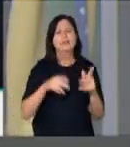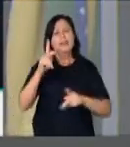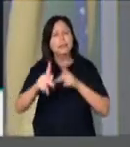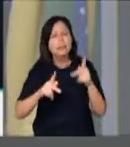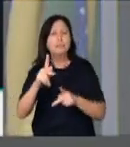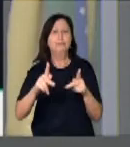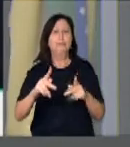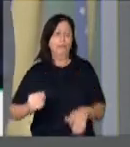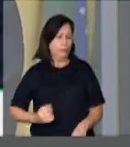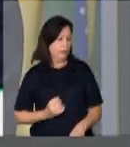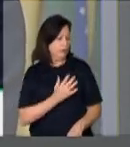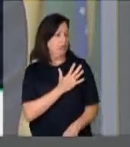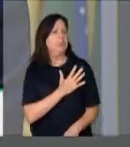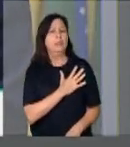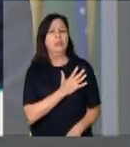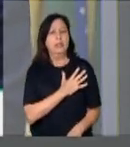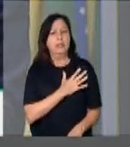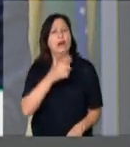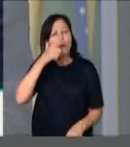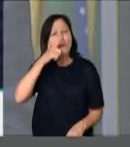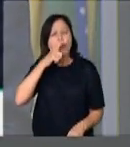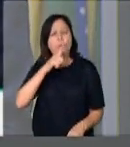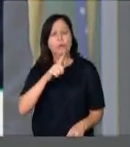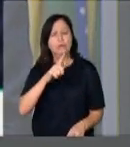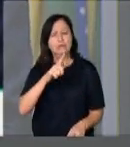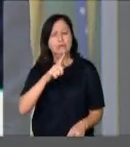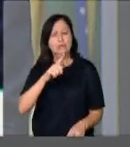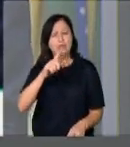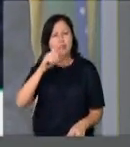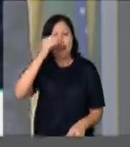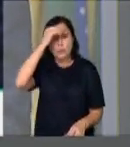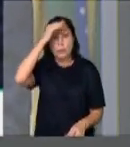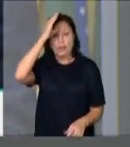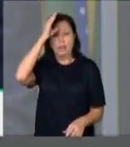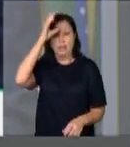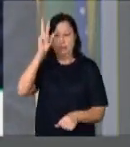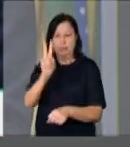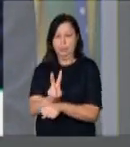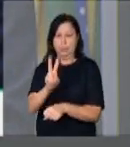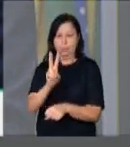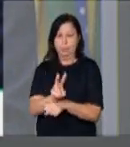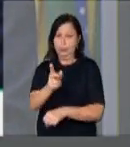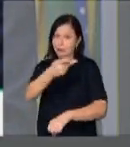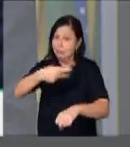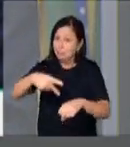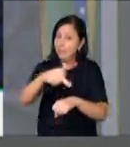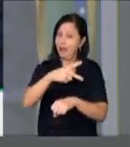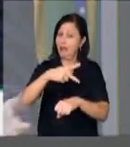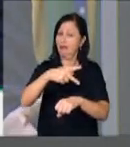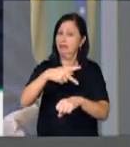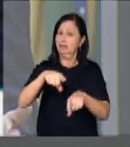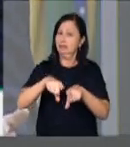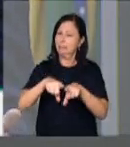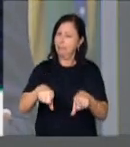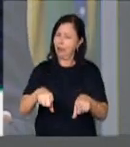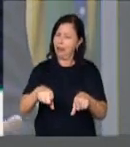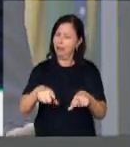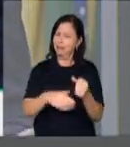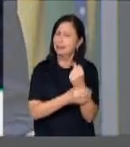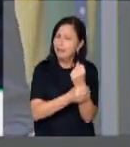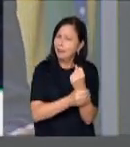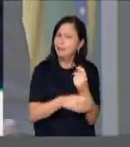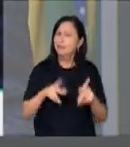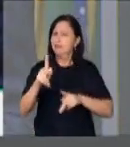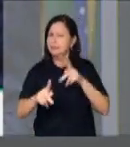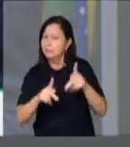de segurança nacional mas não têm o conhecimento técnico da segurança pública e me perdoei e é o que eu acho que